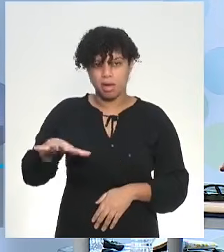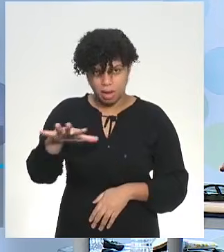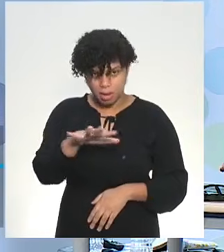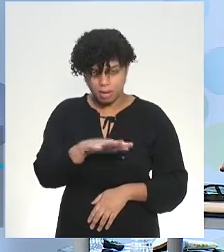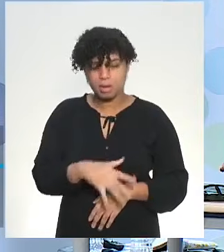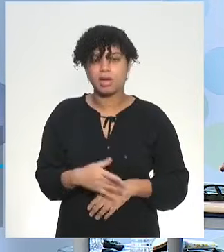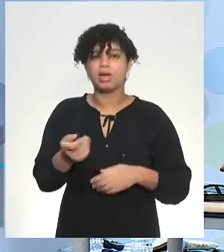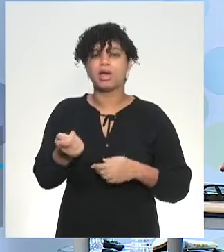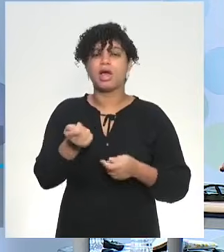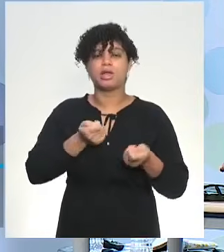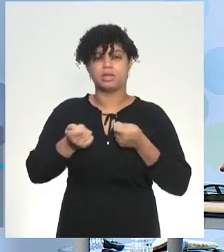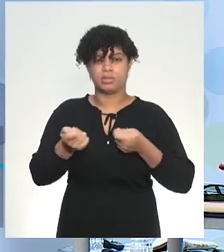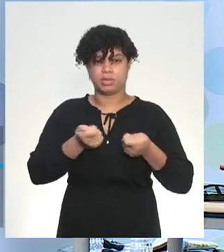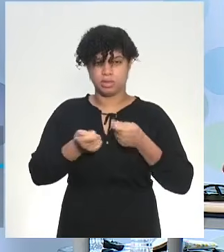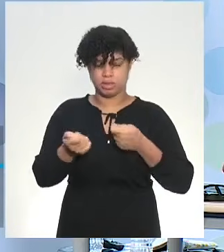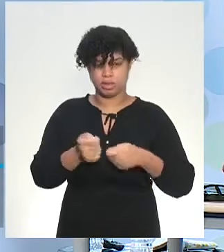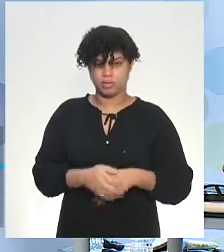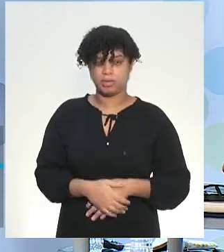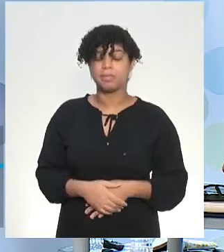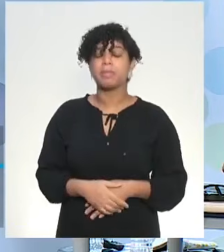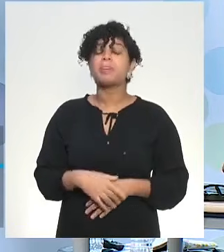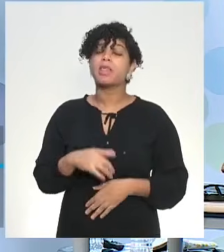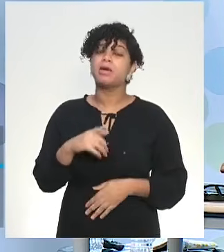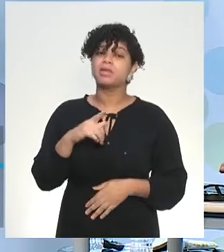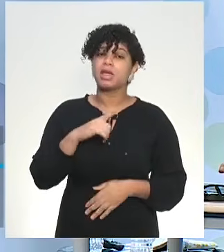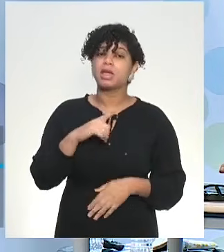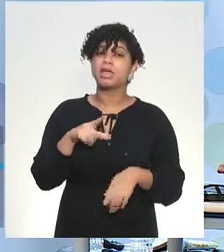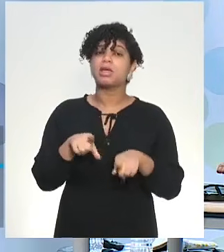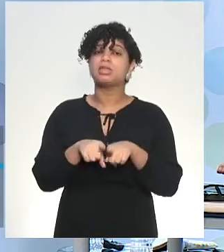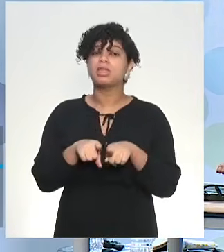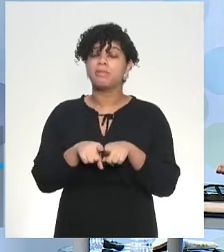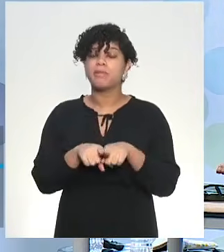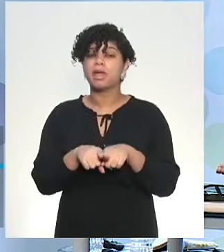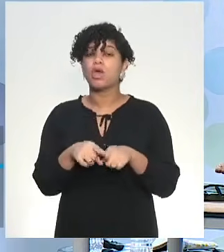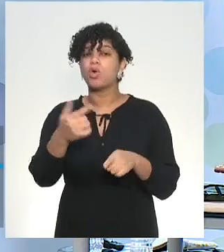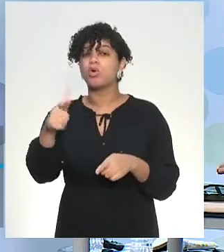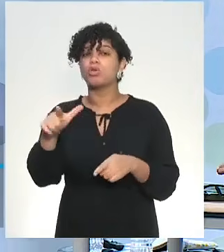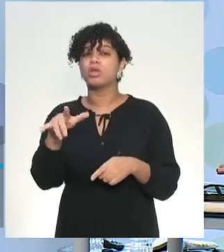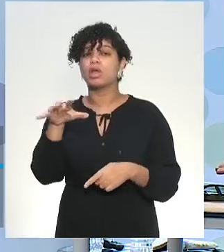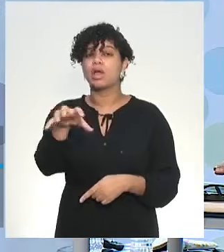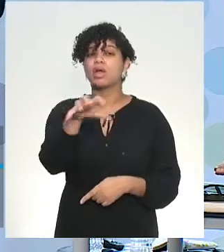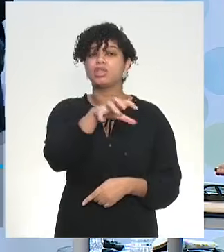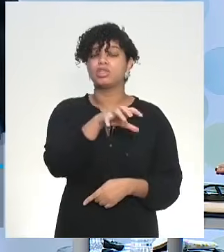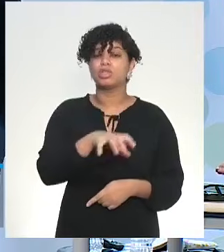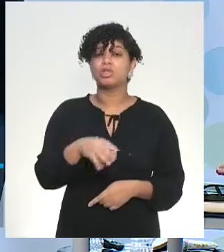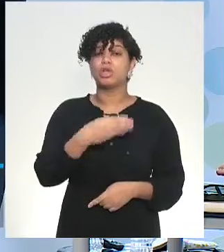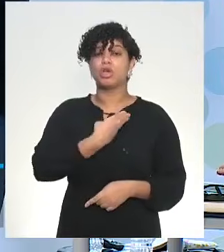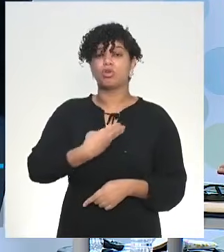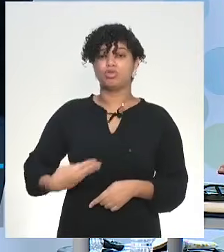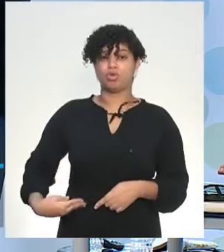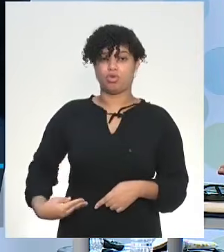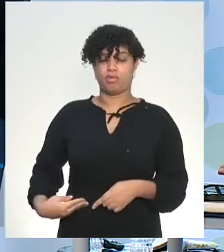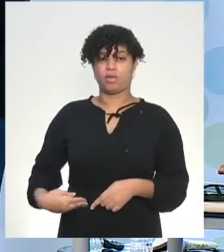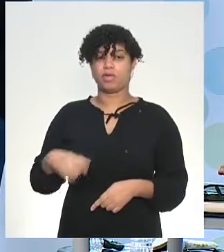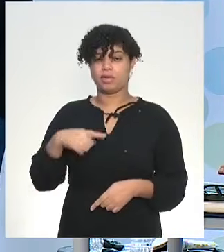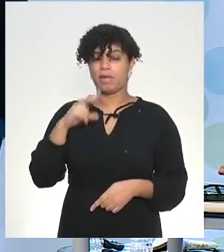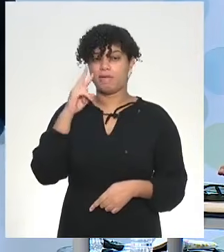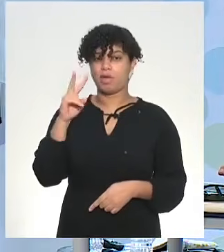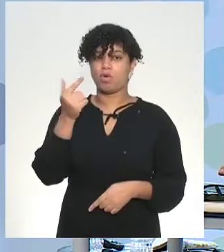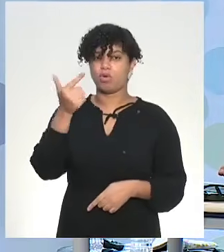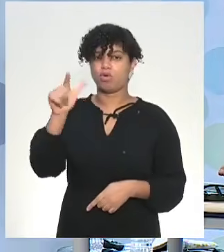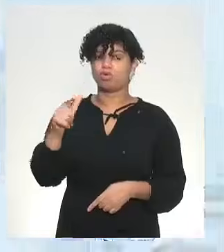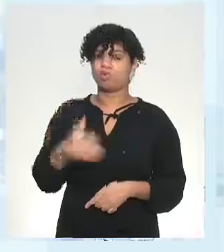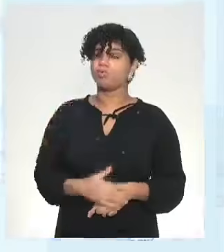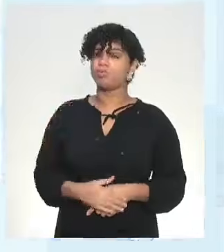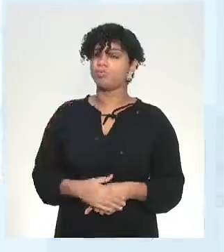regiões administrativas, né, com essa formação toda, tem também as regiões de governo, que aí elas são mais expandidas. Vamos lá para a próxima